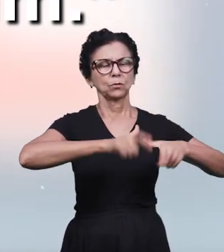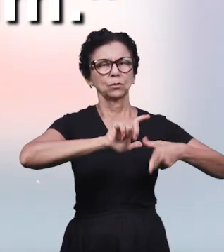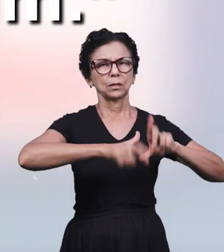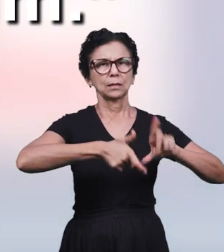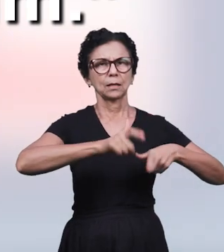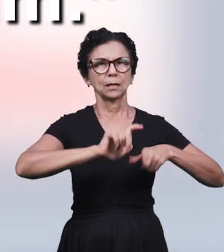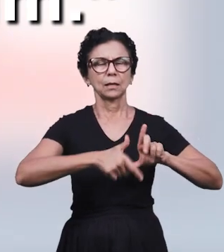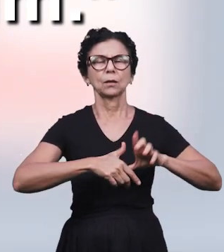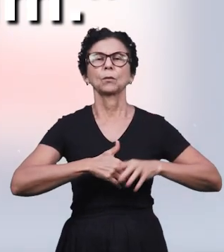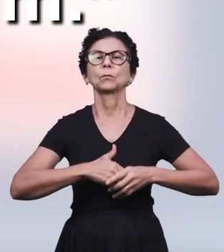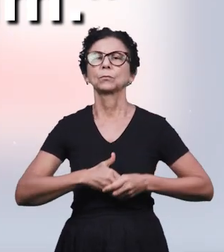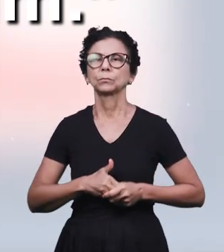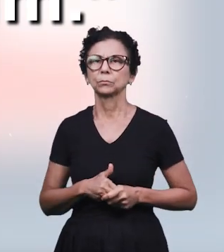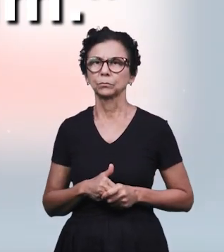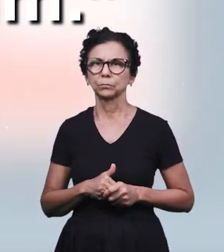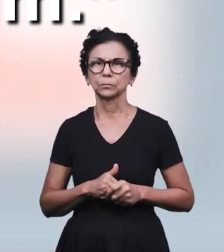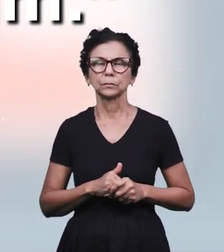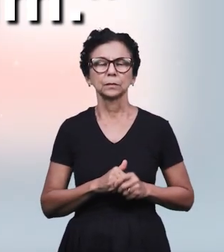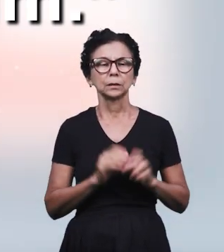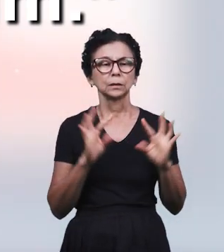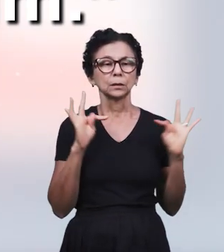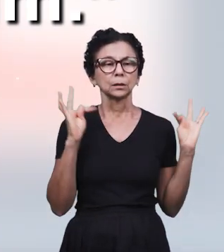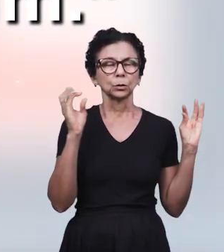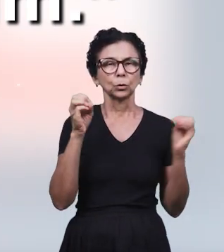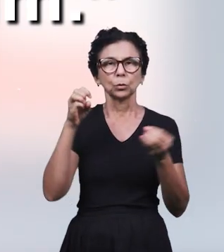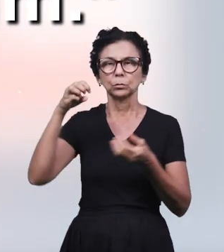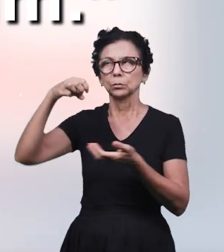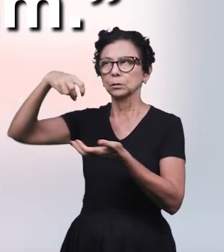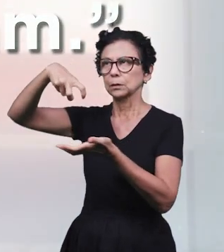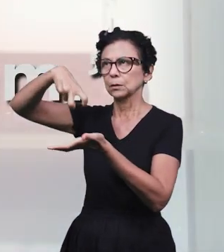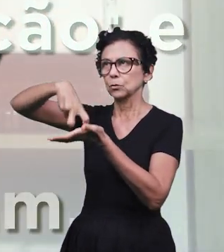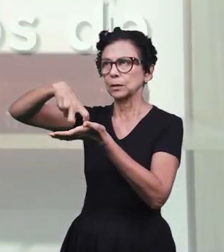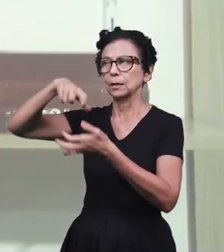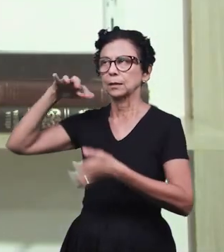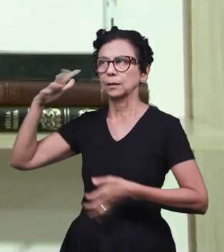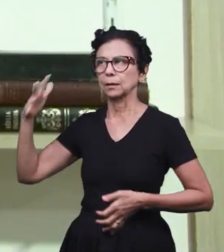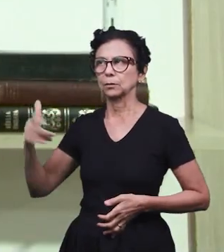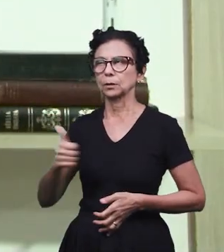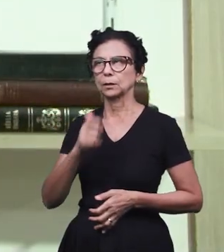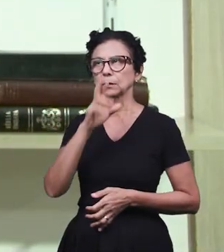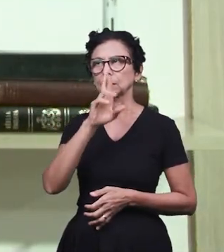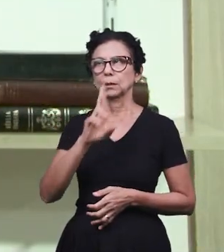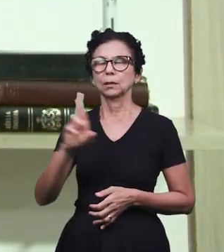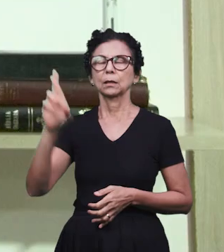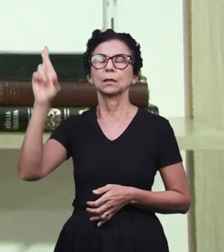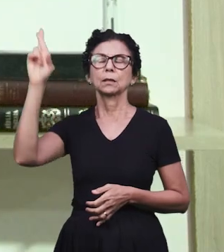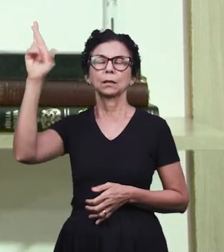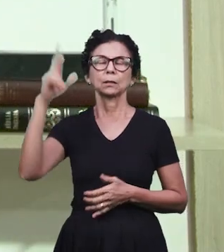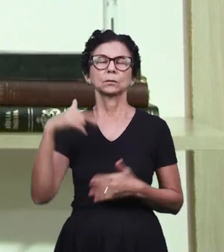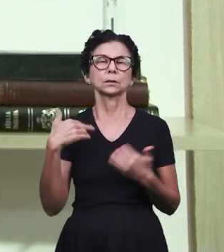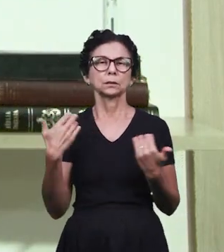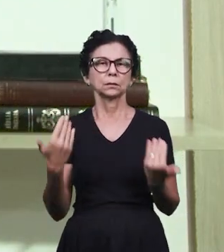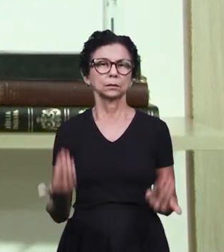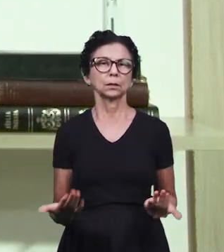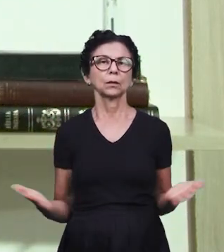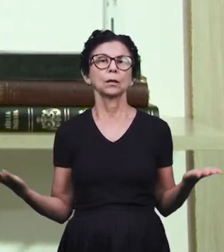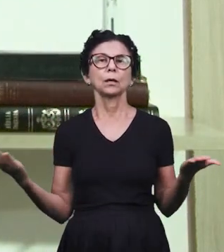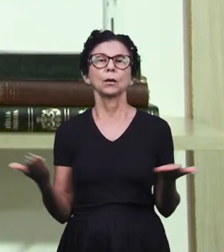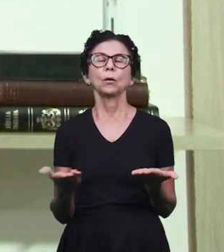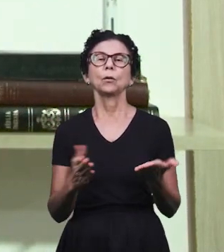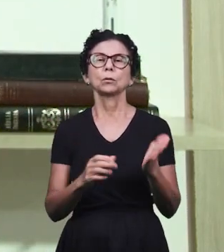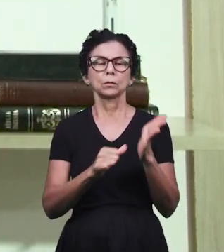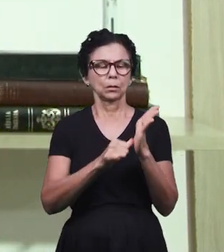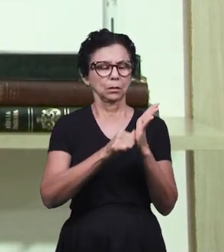sua aflição. Inclinaram-se e adoraram. O resultado são muitas pessoas com a